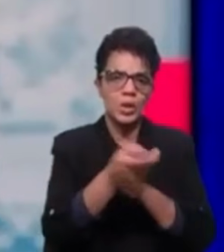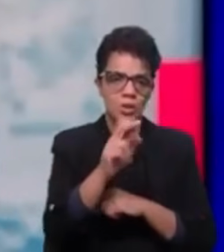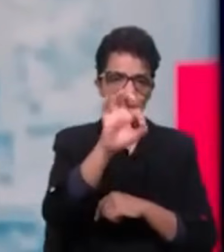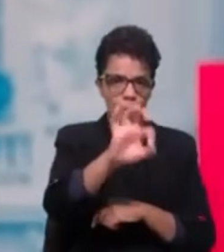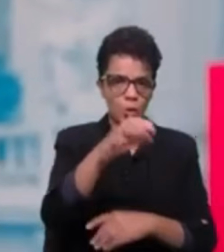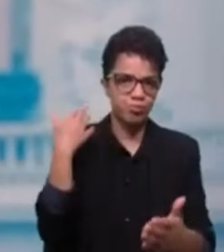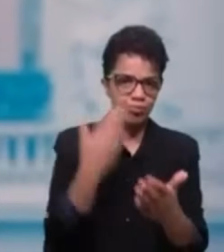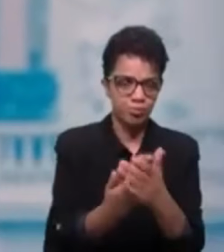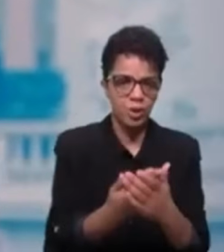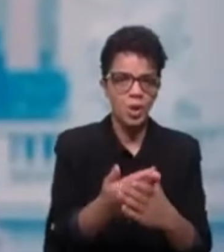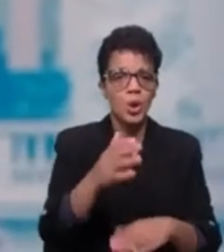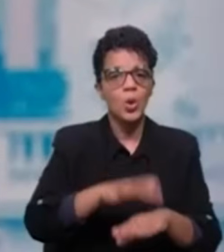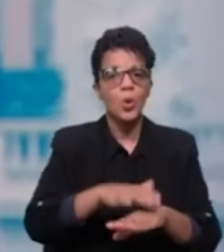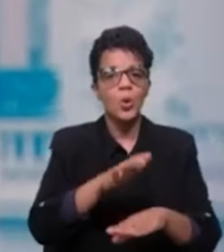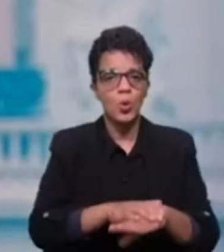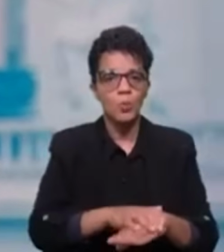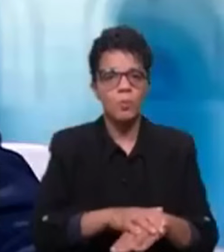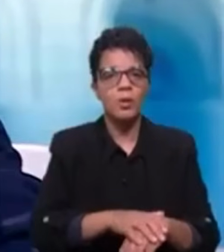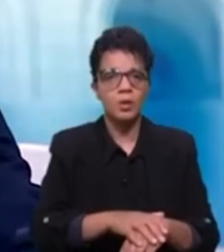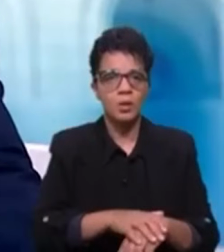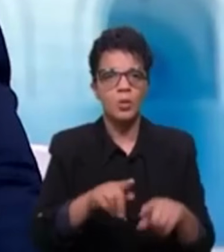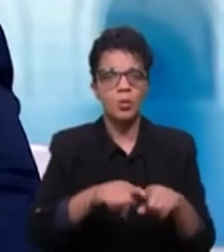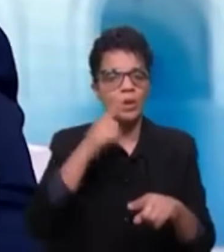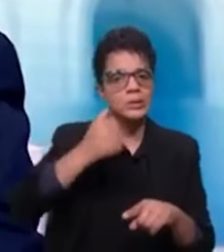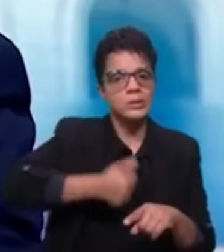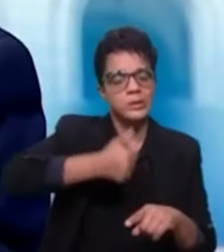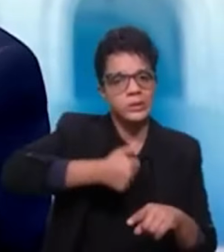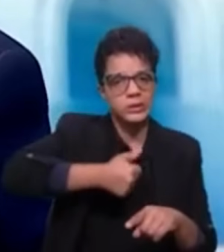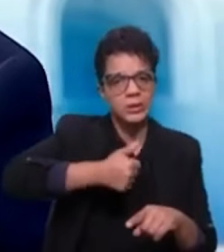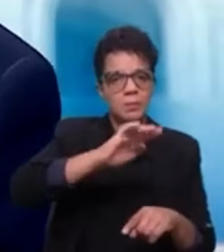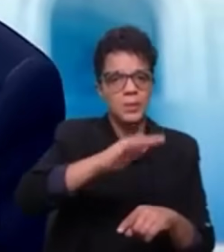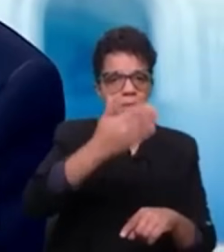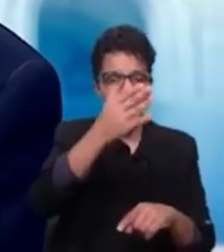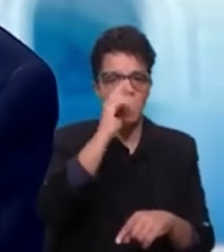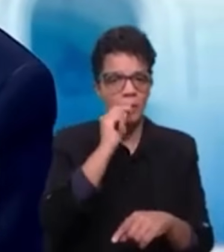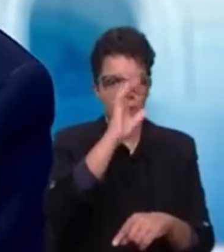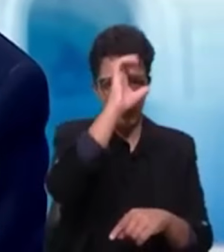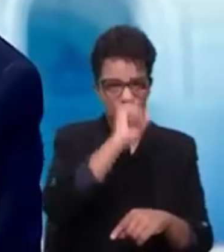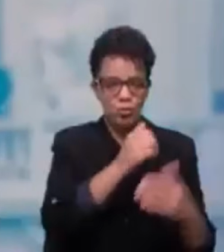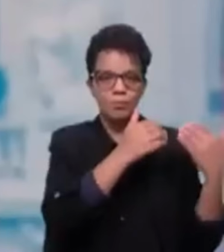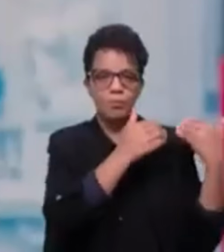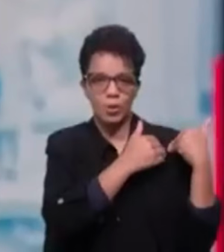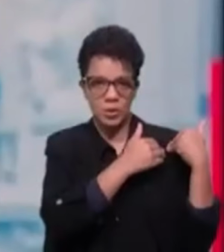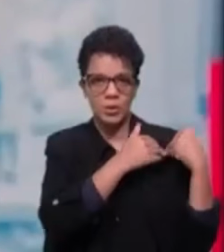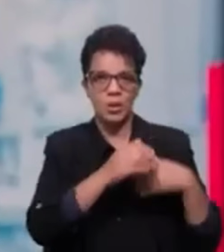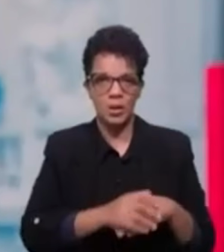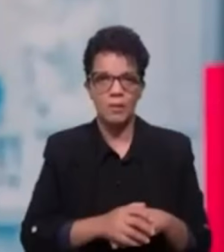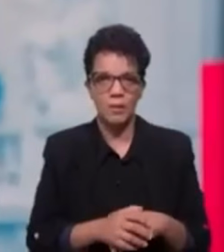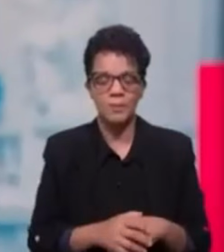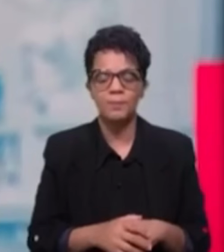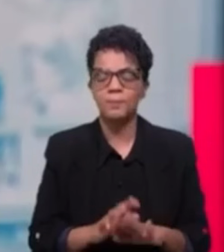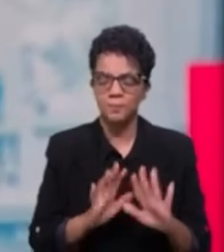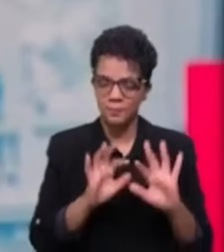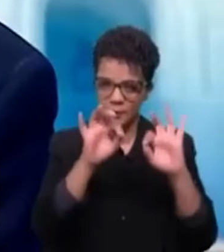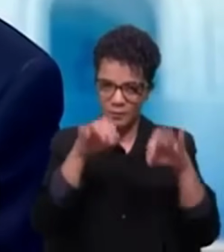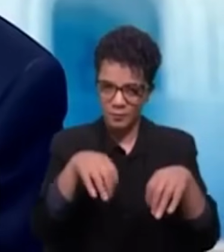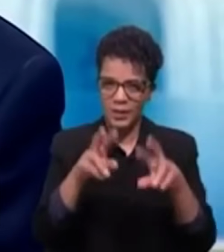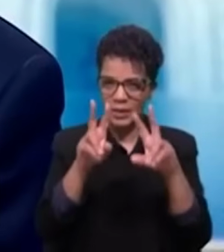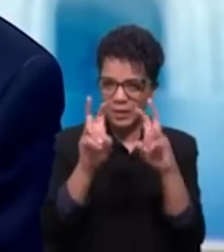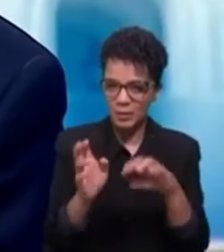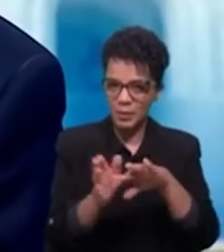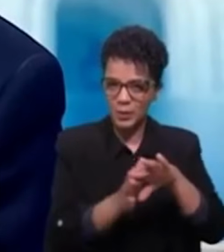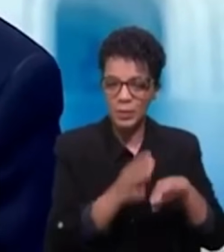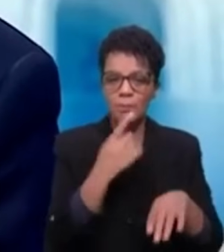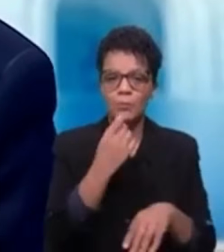anos quando o seu protagonista Ministro respons para fechar este assunto